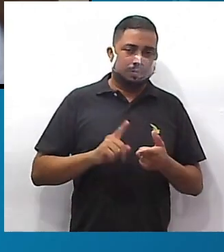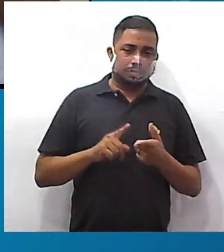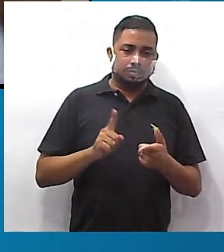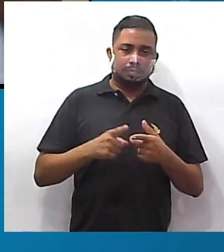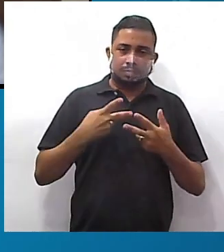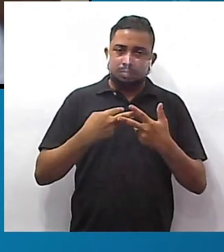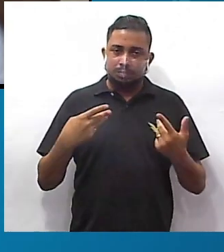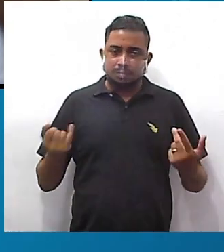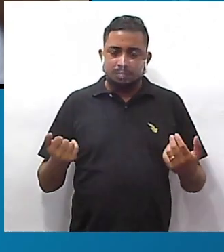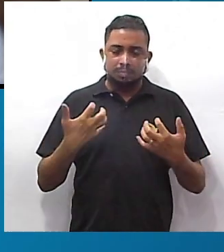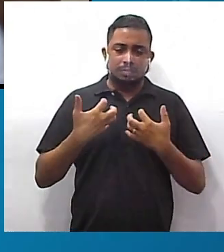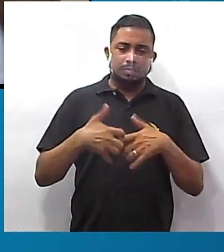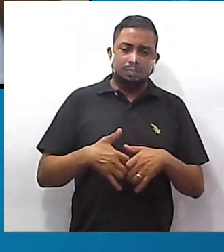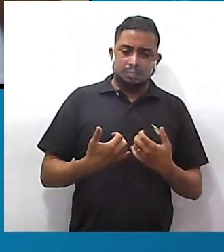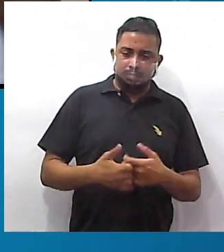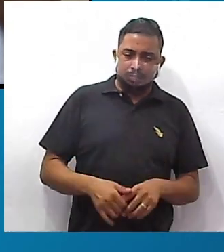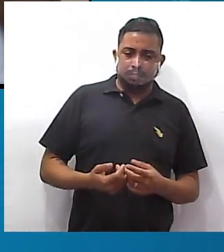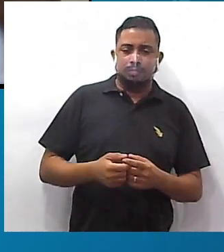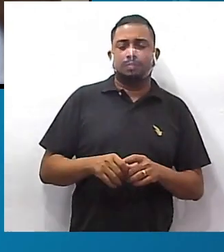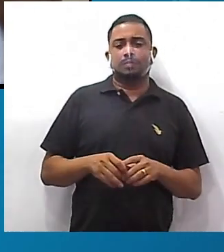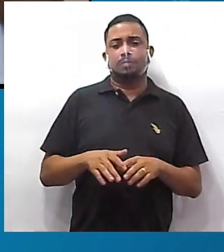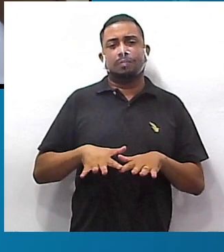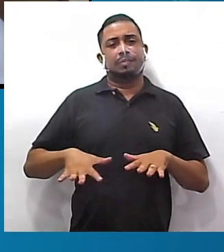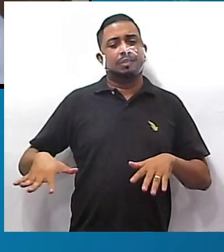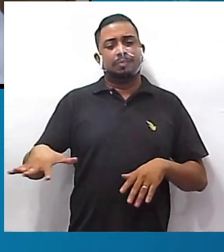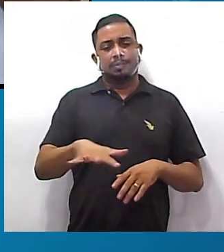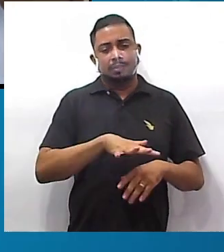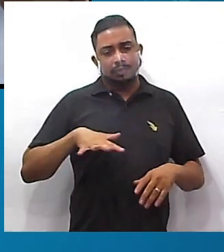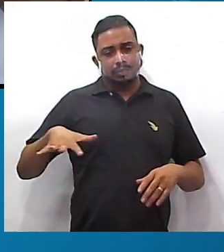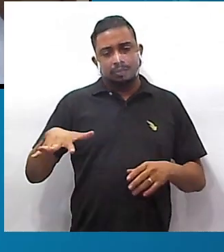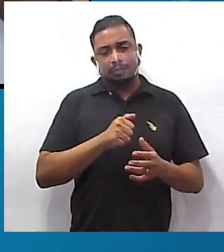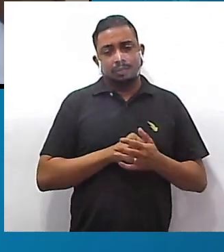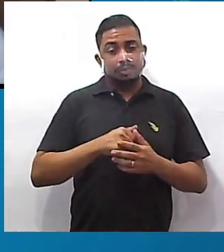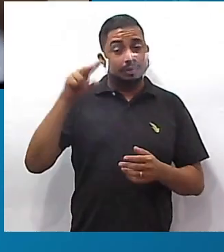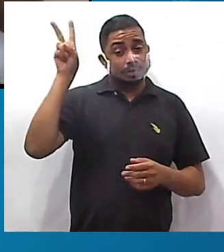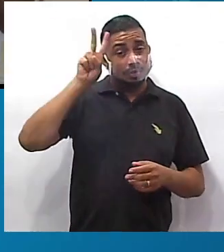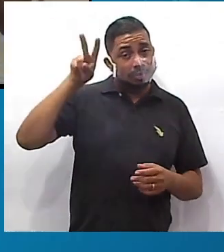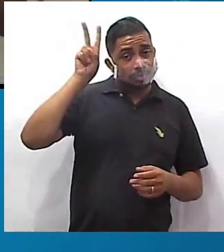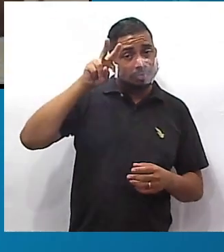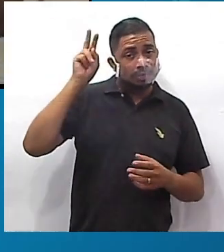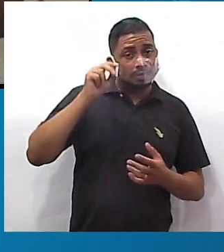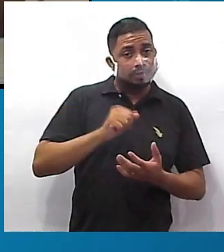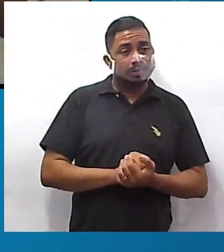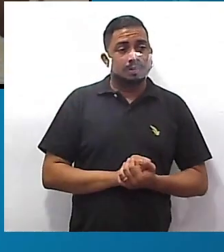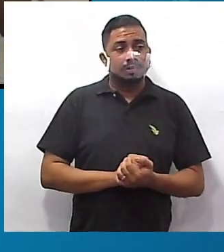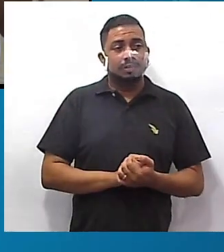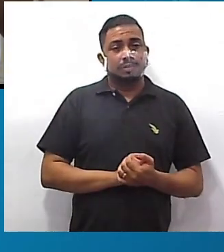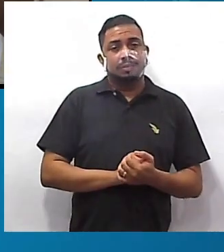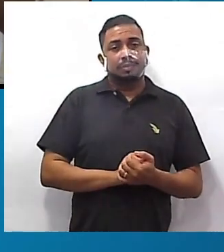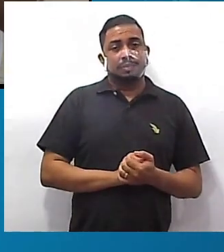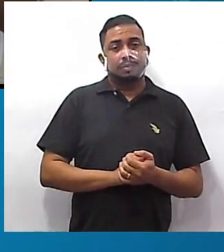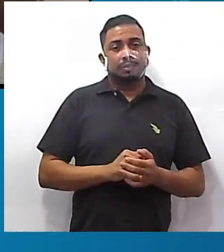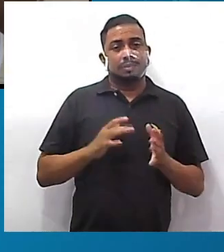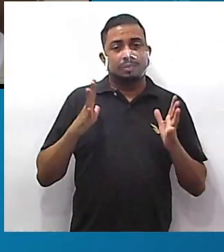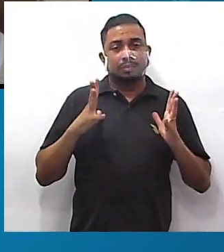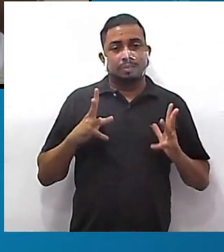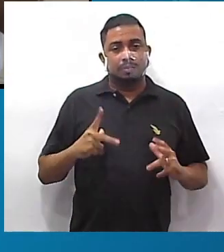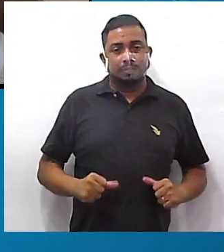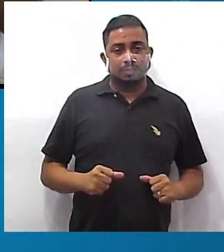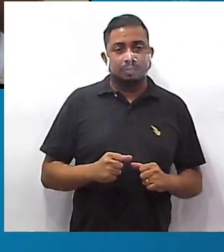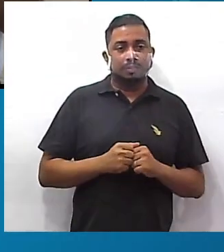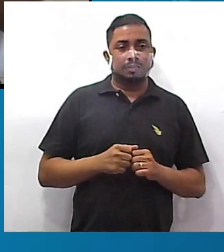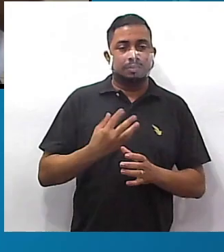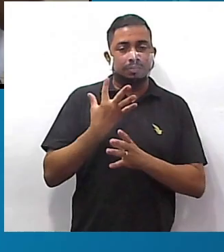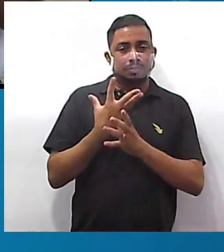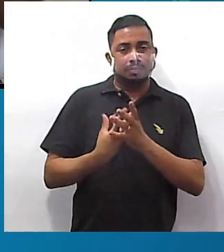Equipamentos de máquinas, né? Superfícies planas, né? Lembrando que a limpeza e o monitoramento dos filtros